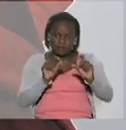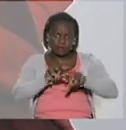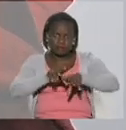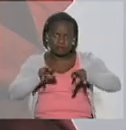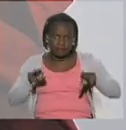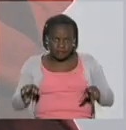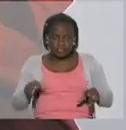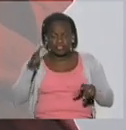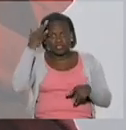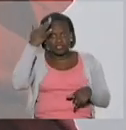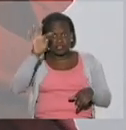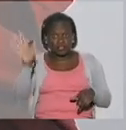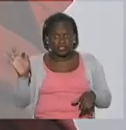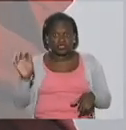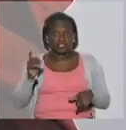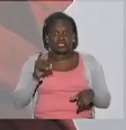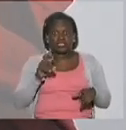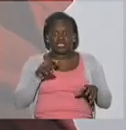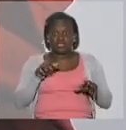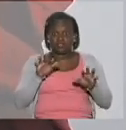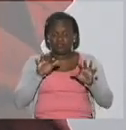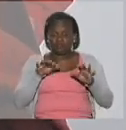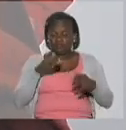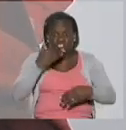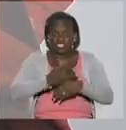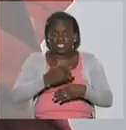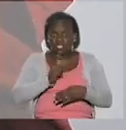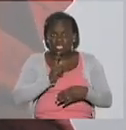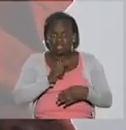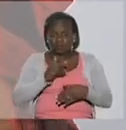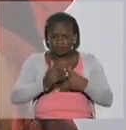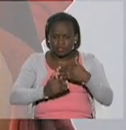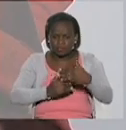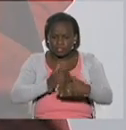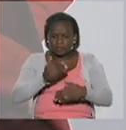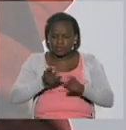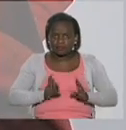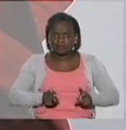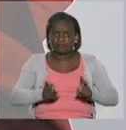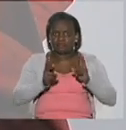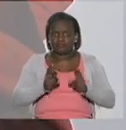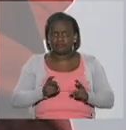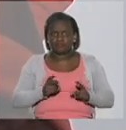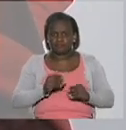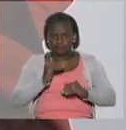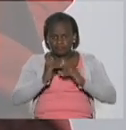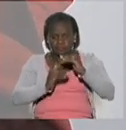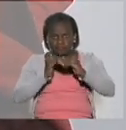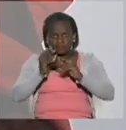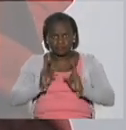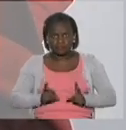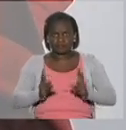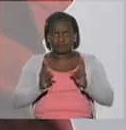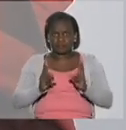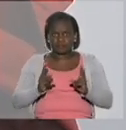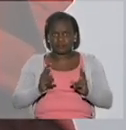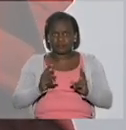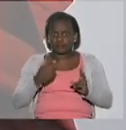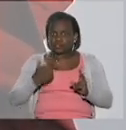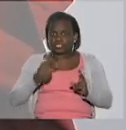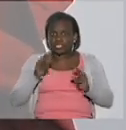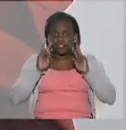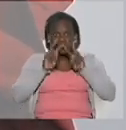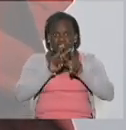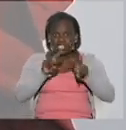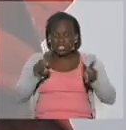são múltiplos e a filosofia, ela não é fechada, ela está em processo contínuo, né, de construção. A